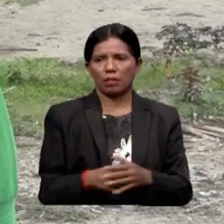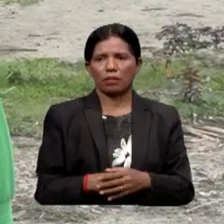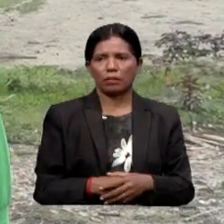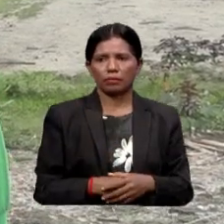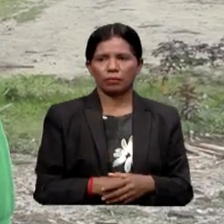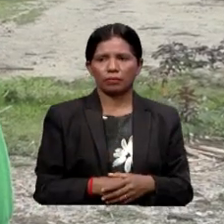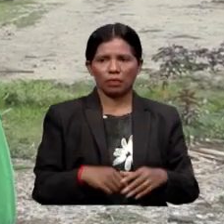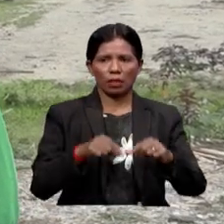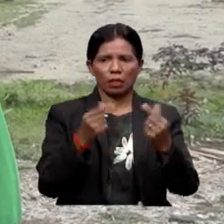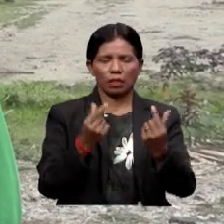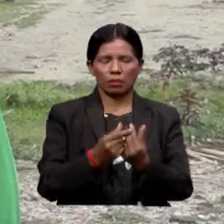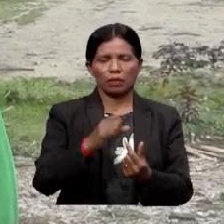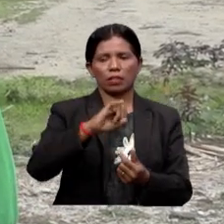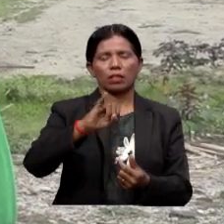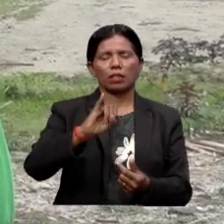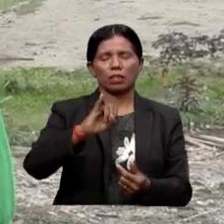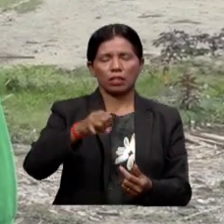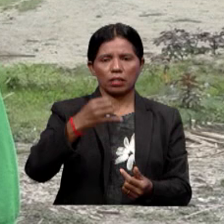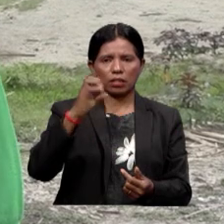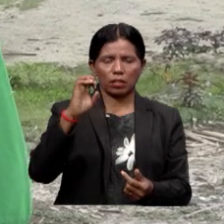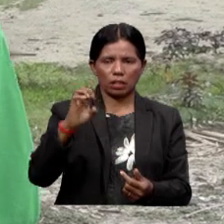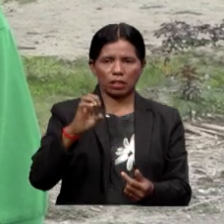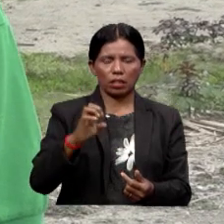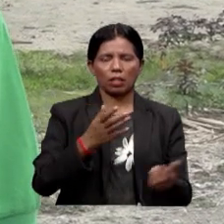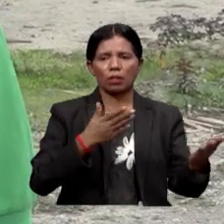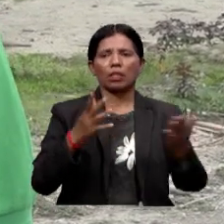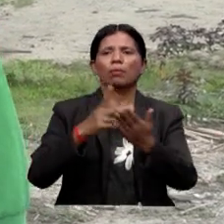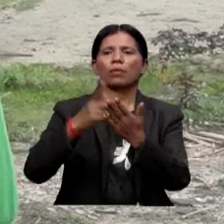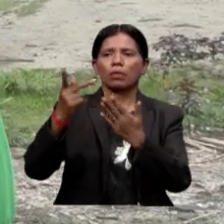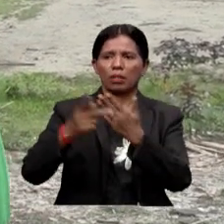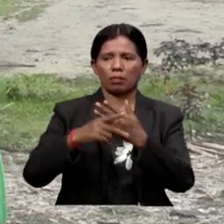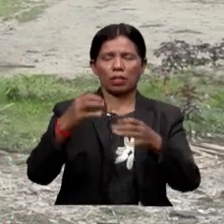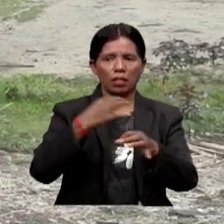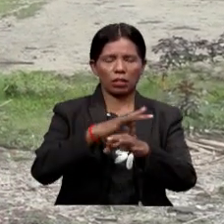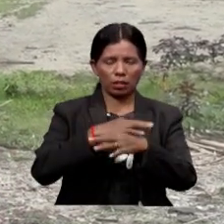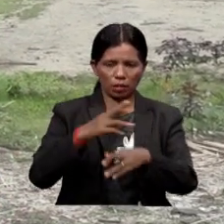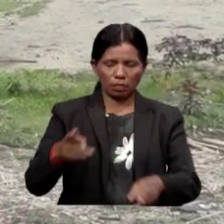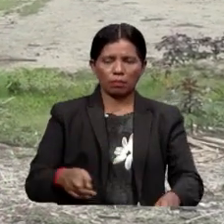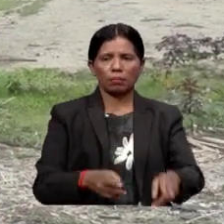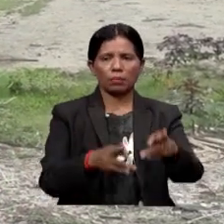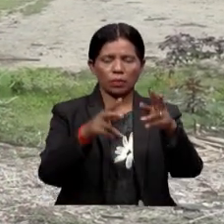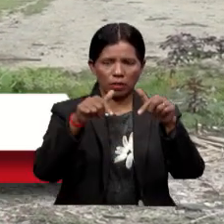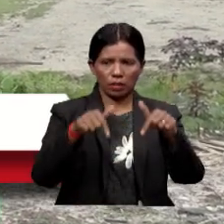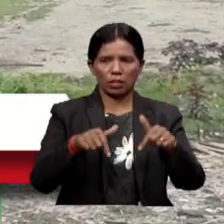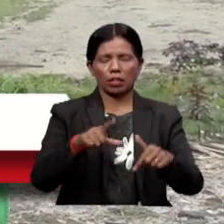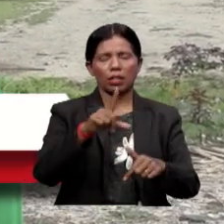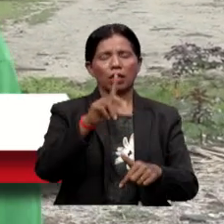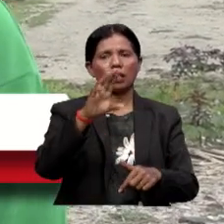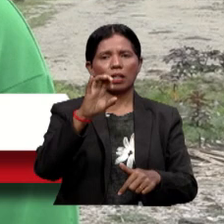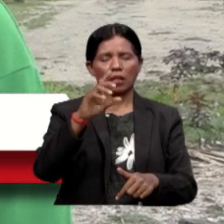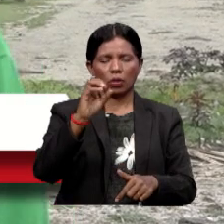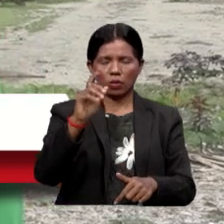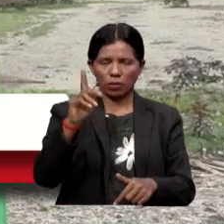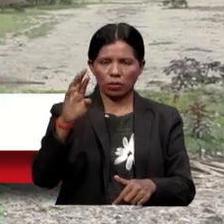paida jack mai hodi programa kona ba atu hadiah motai dane likore ho rembor.